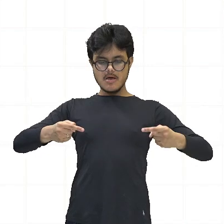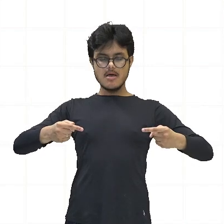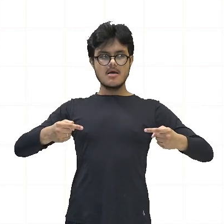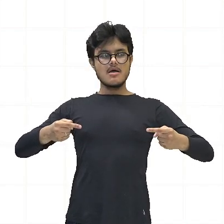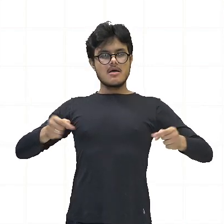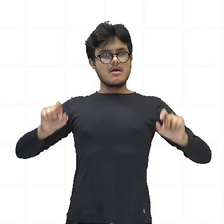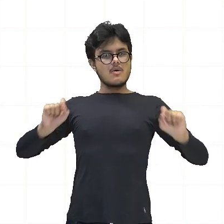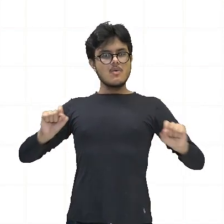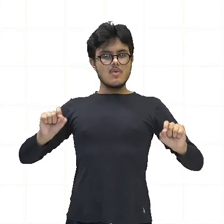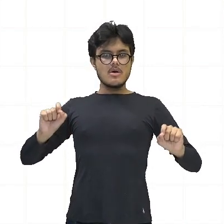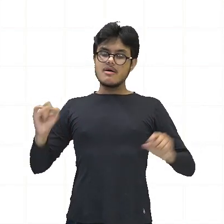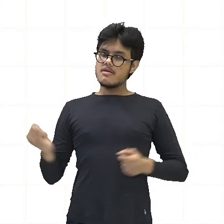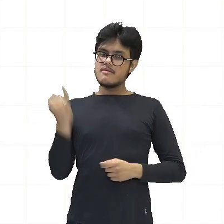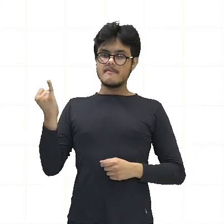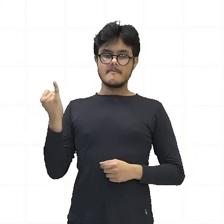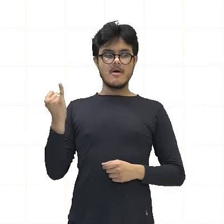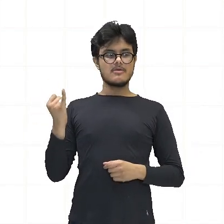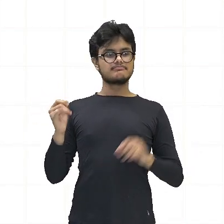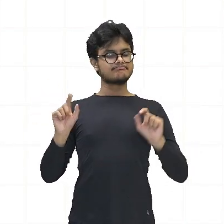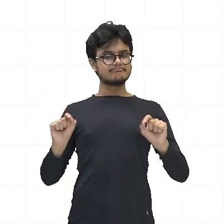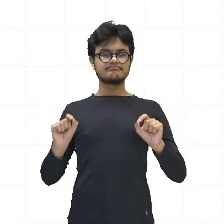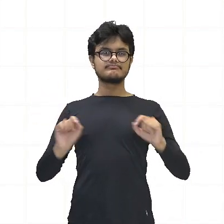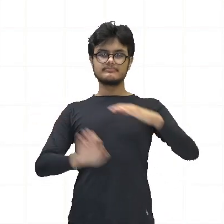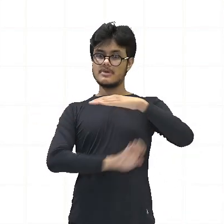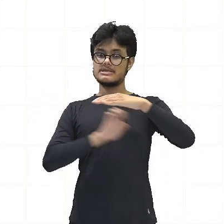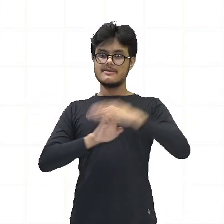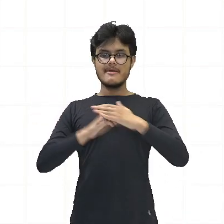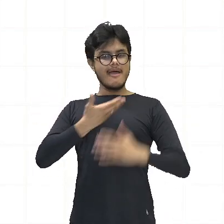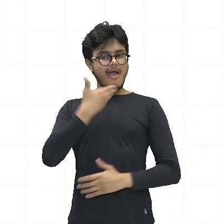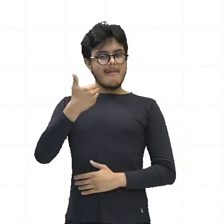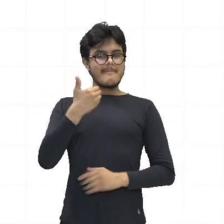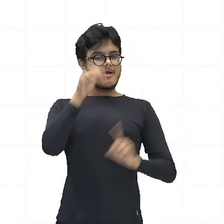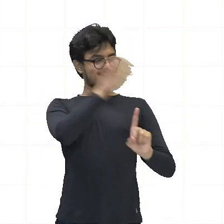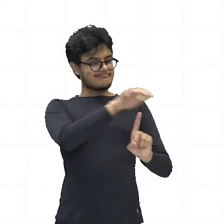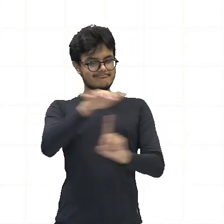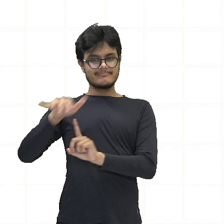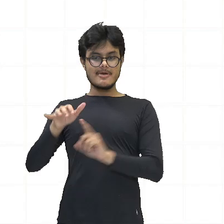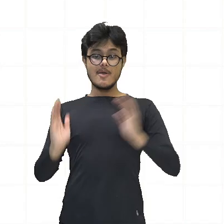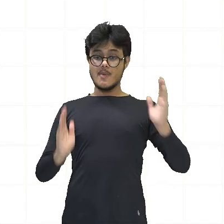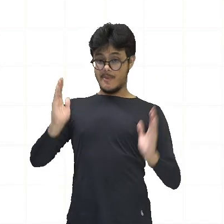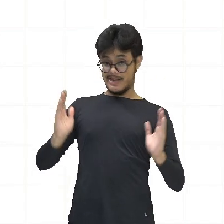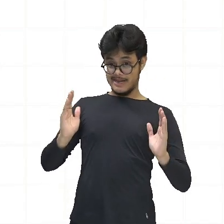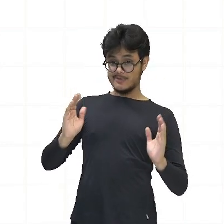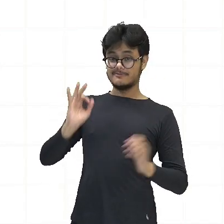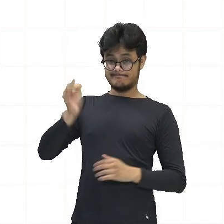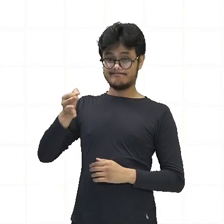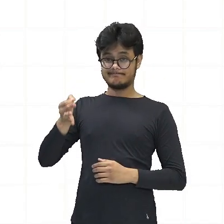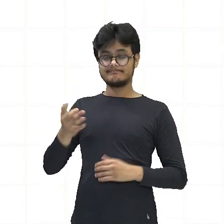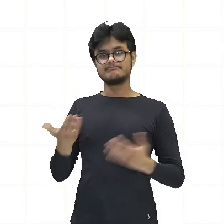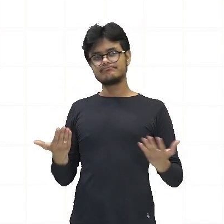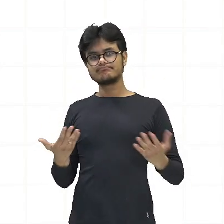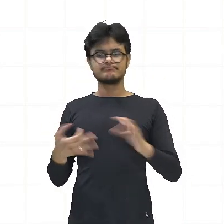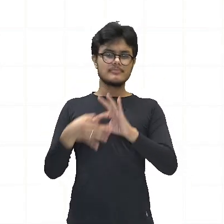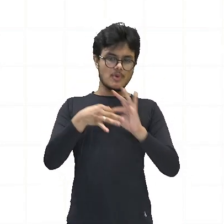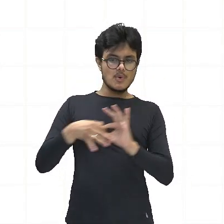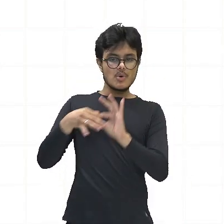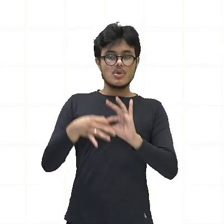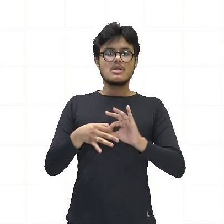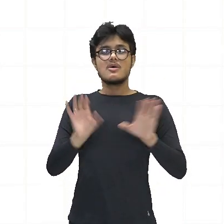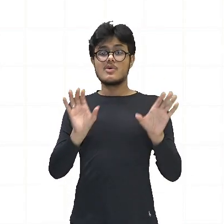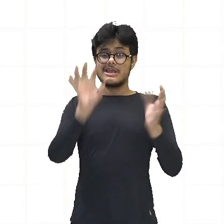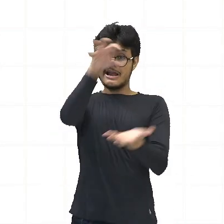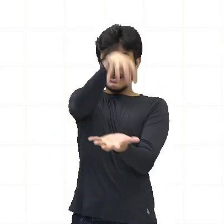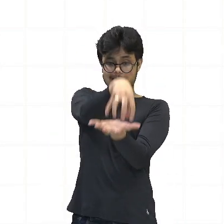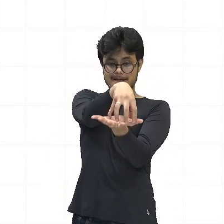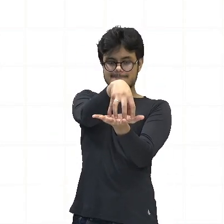ele vai o quê? Favorecer as grandes empresas que nesse período, né, elas formaram os